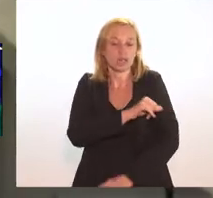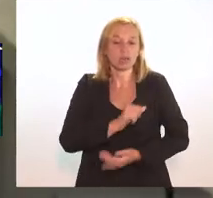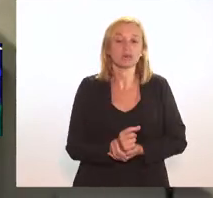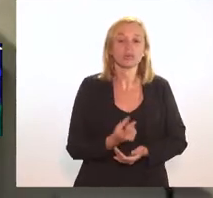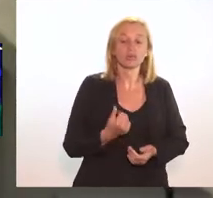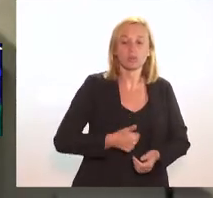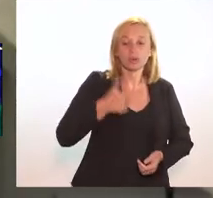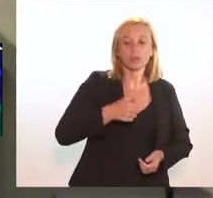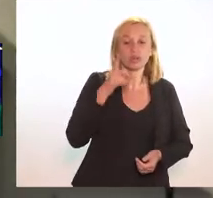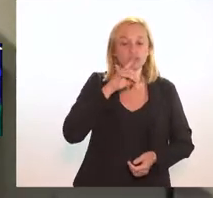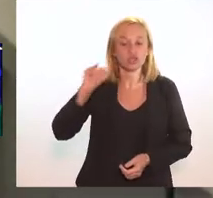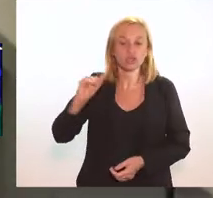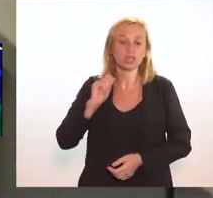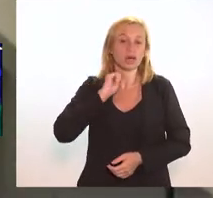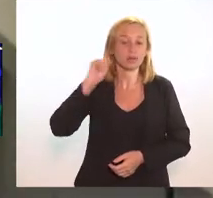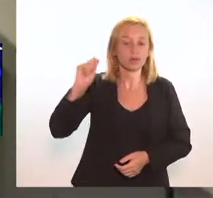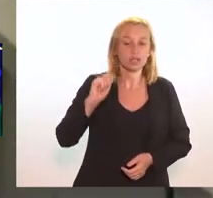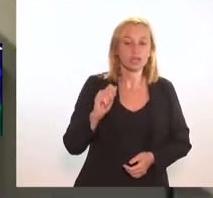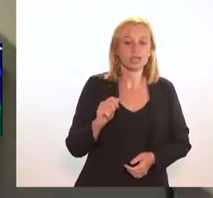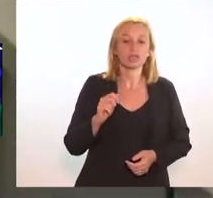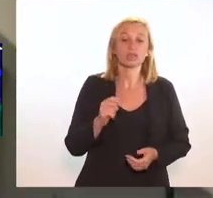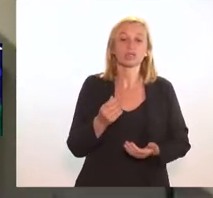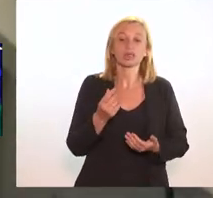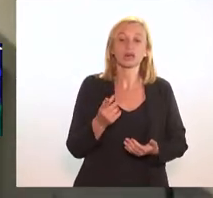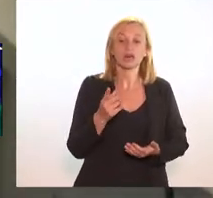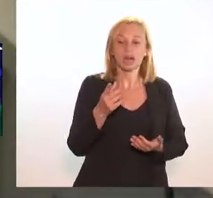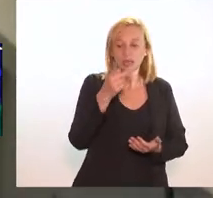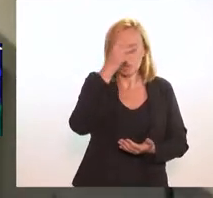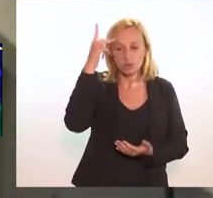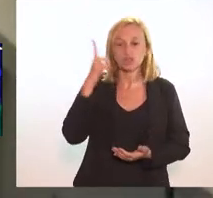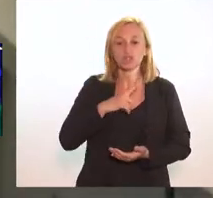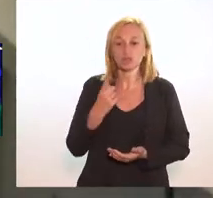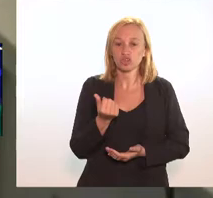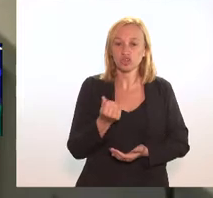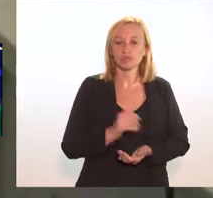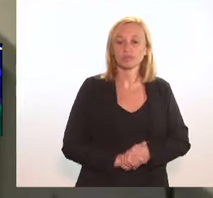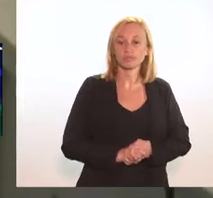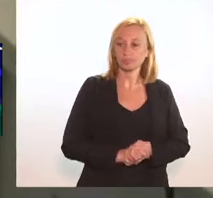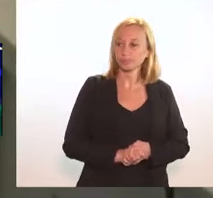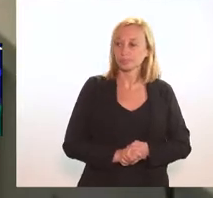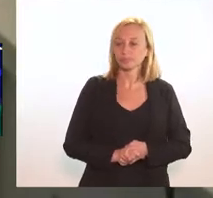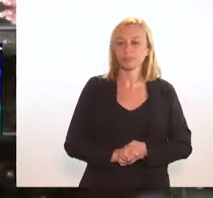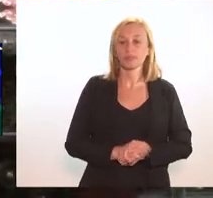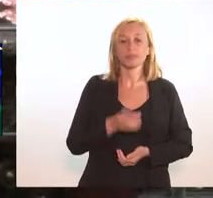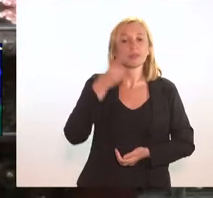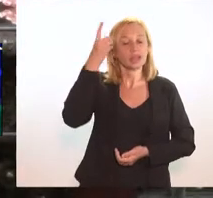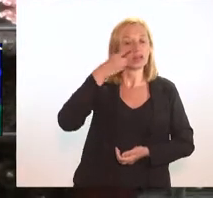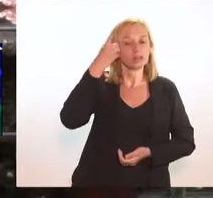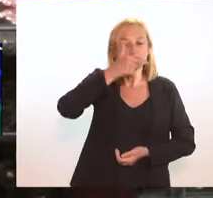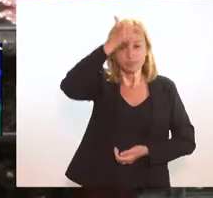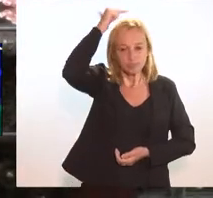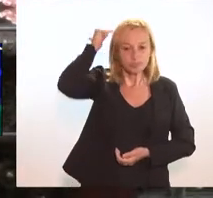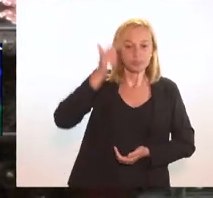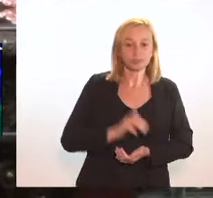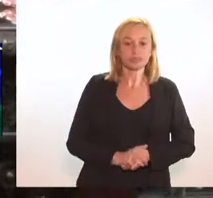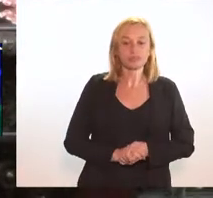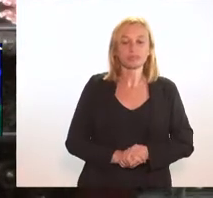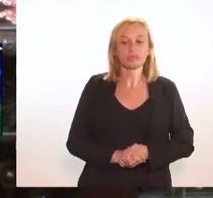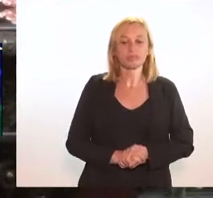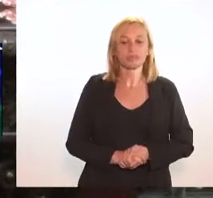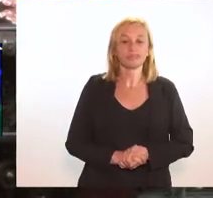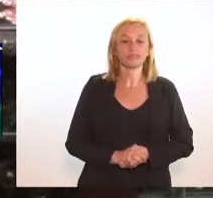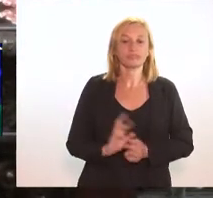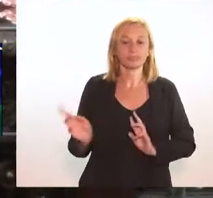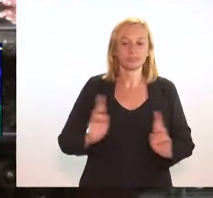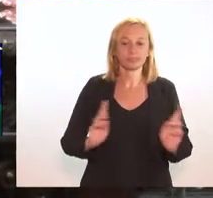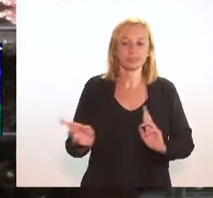abril. Esse dinheiro está na mão das pessoas, senhor presidente. Deputado Luiz, em relação